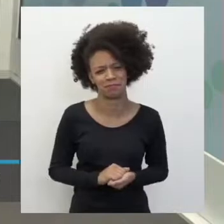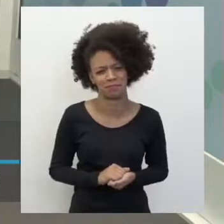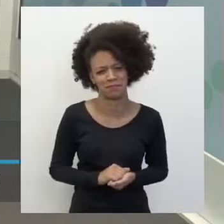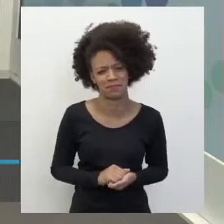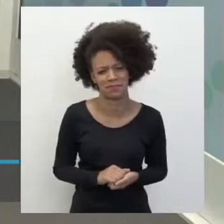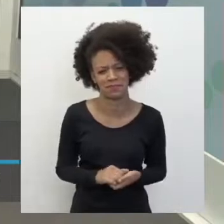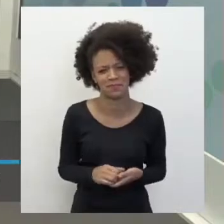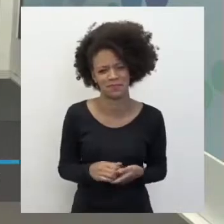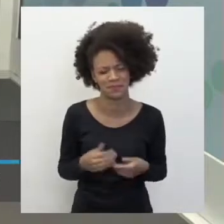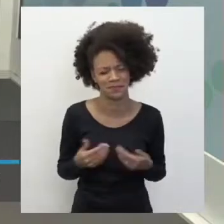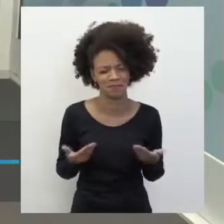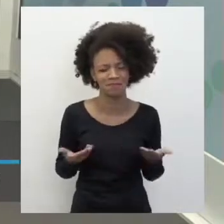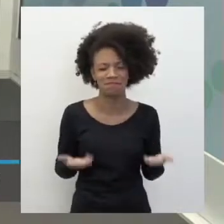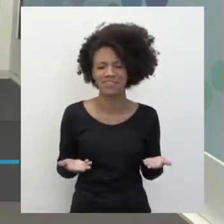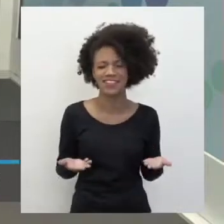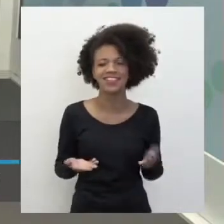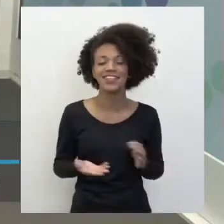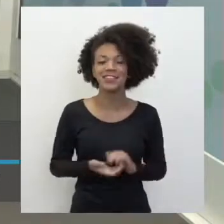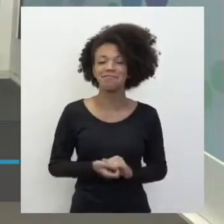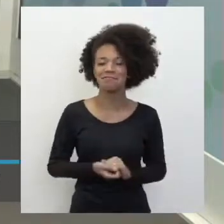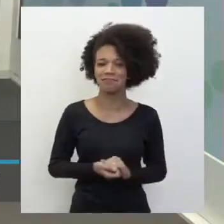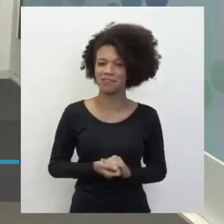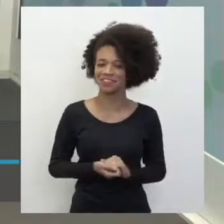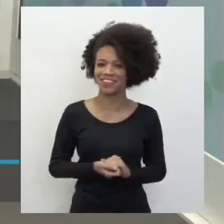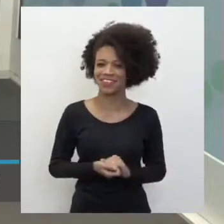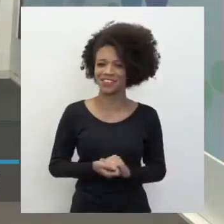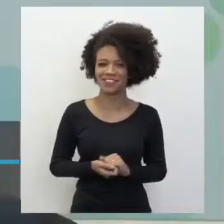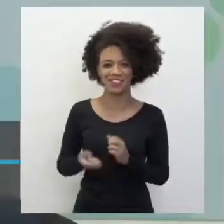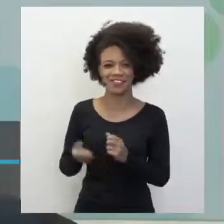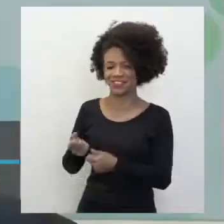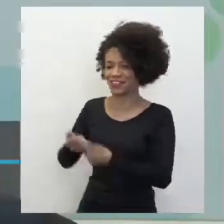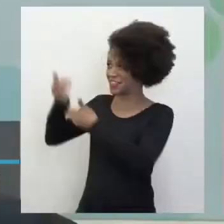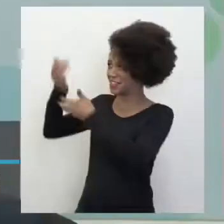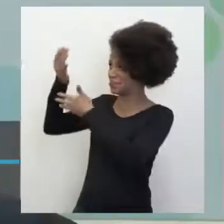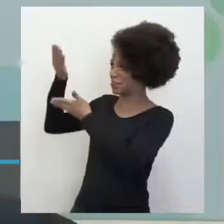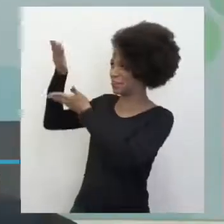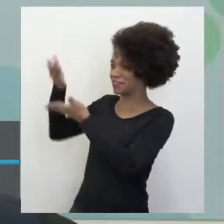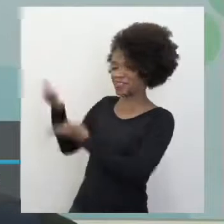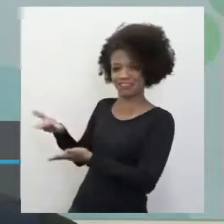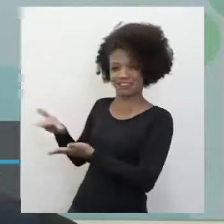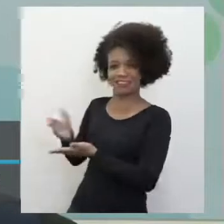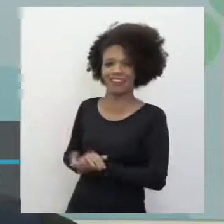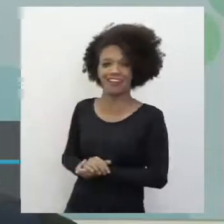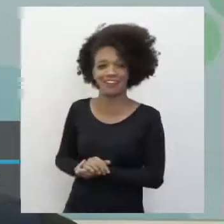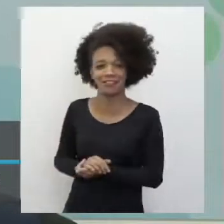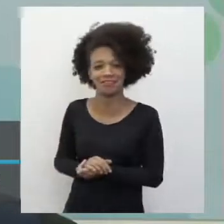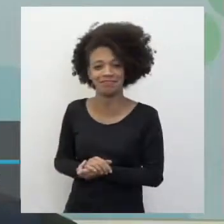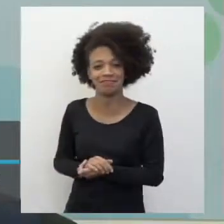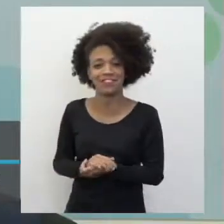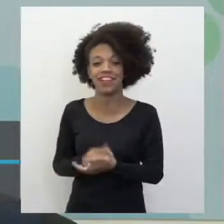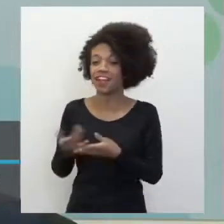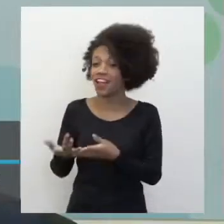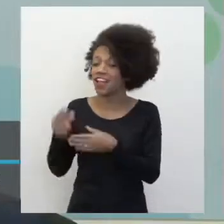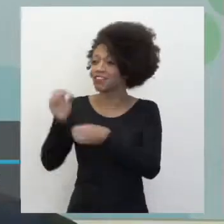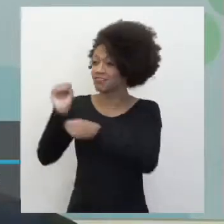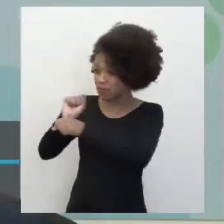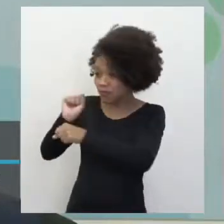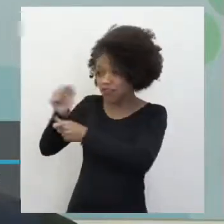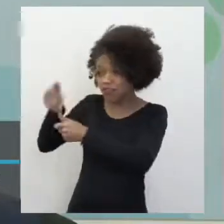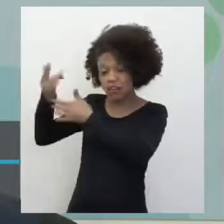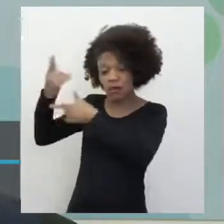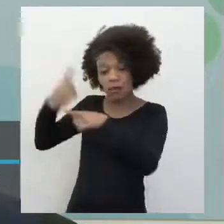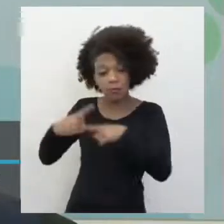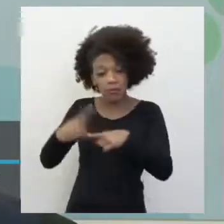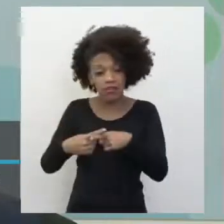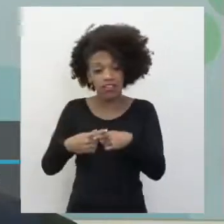cultura dos povos. Uhum. Eu acho que conhecendo essa cultura, a gente conhece um pouco da nossa cultura também, né, Também, Andréia? uhum. Porque se a gente